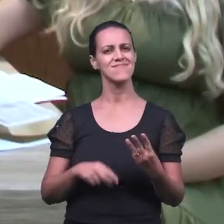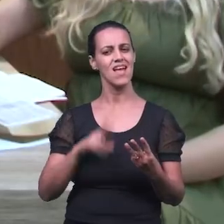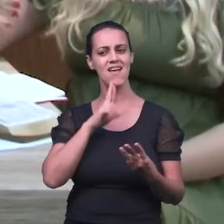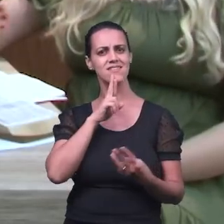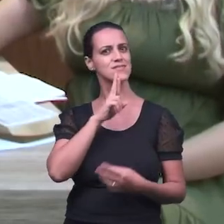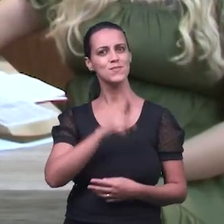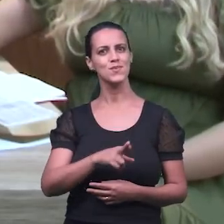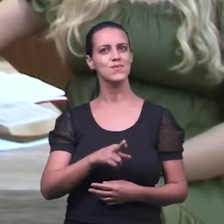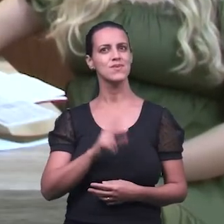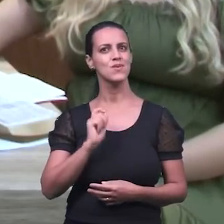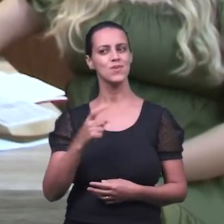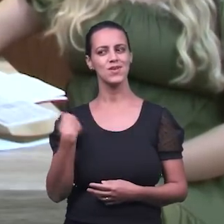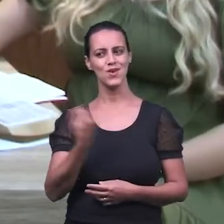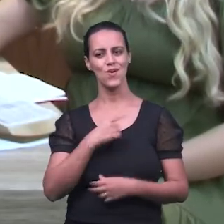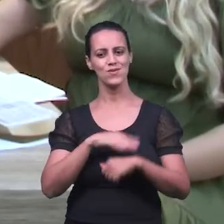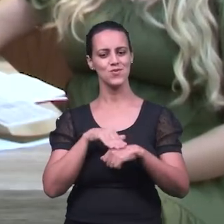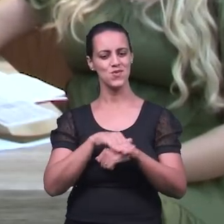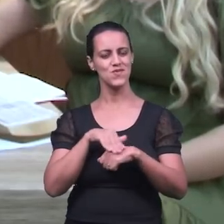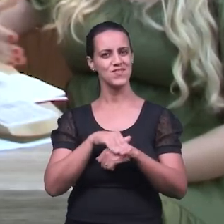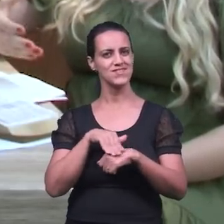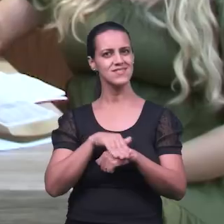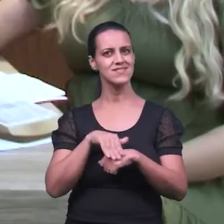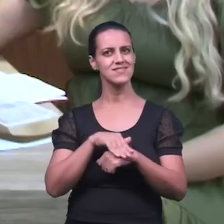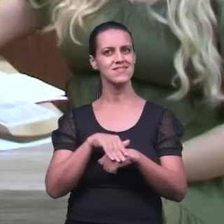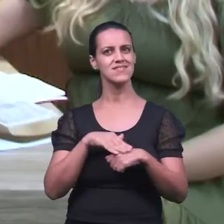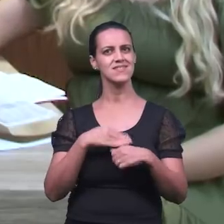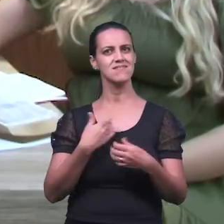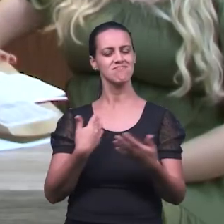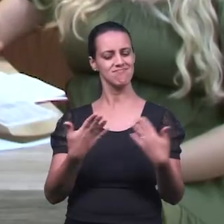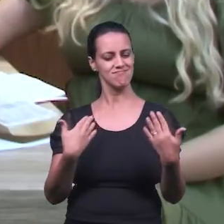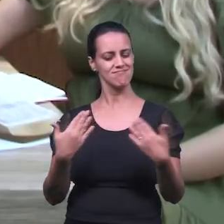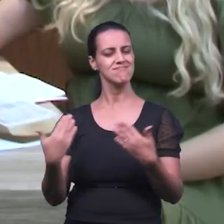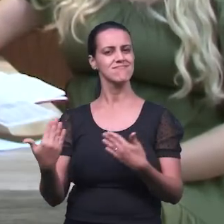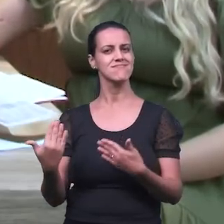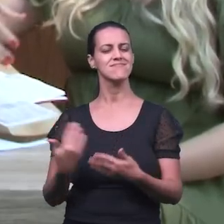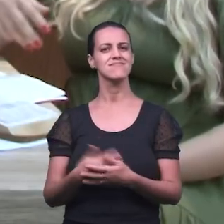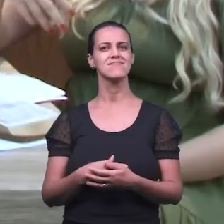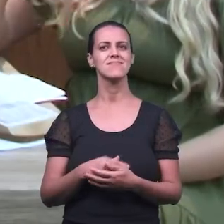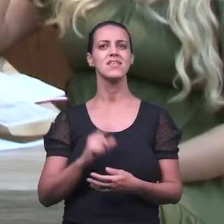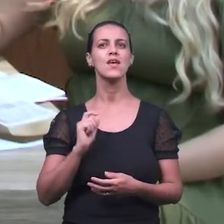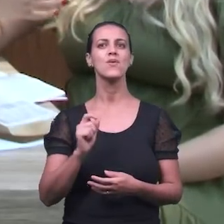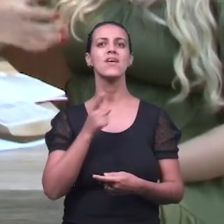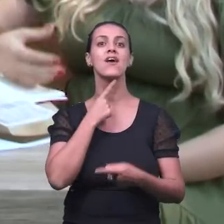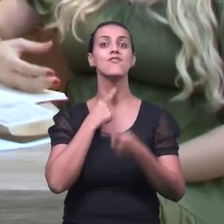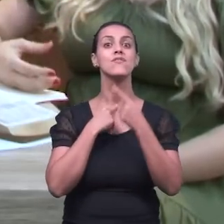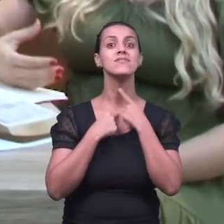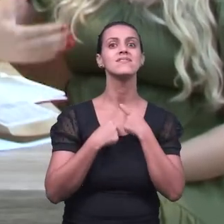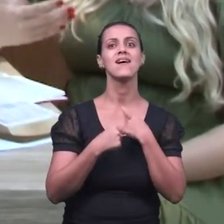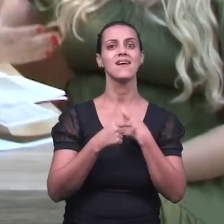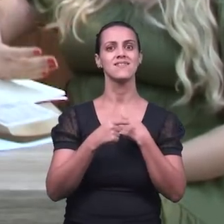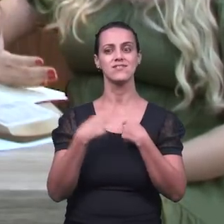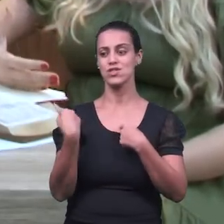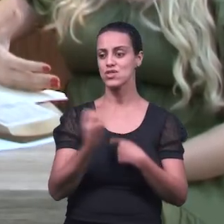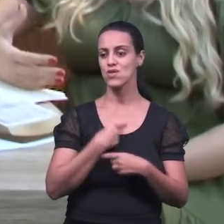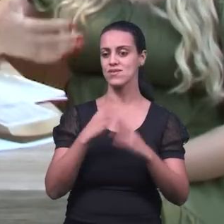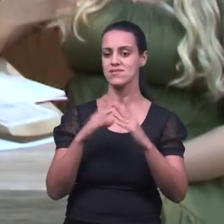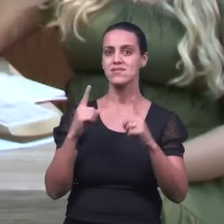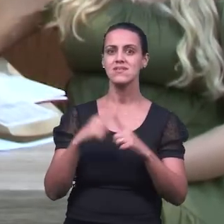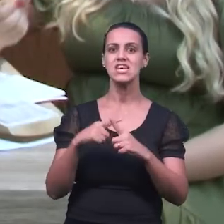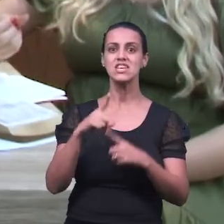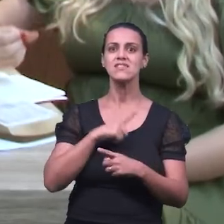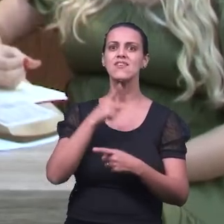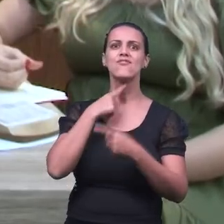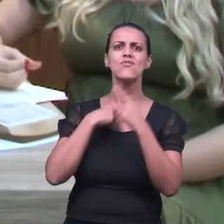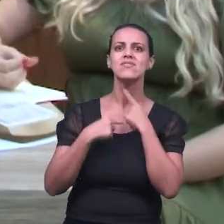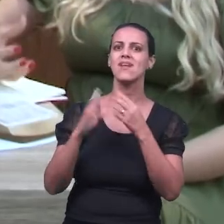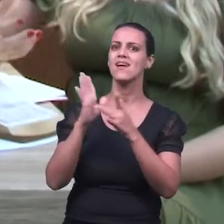responderam aquilo que a gente veio conversando, né, durante as outras perguntas, que é o anseio, né? Nós temos um anseio, que é que